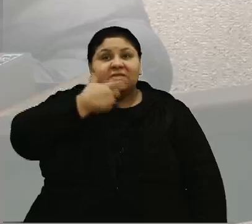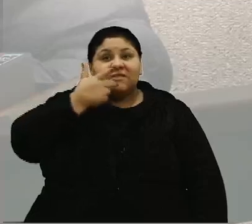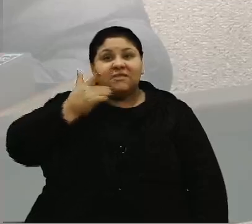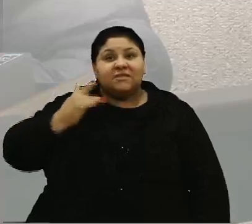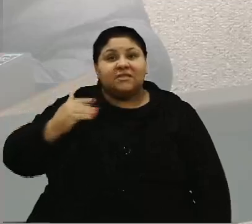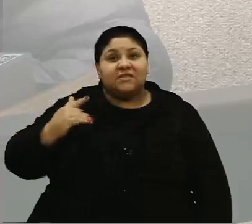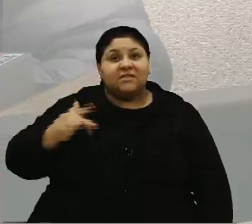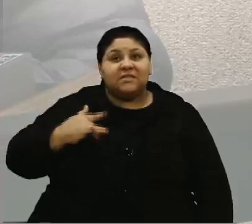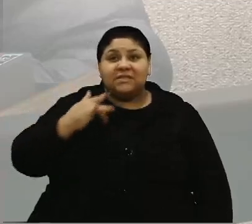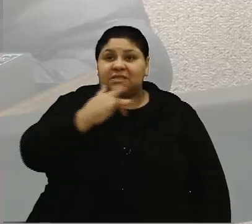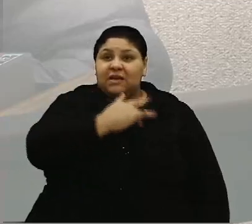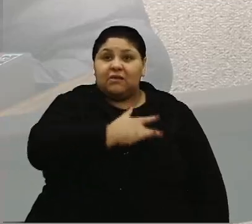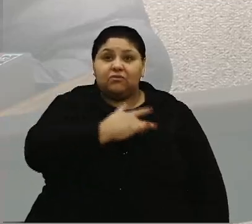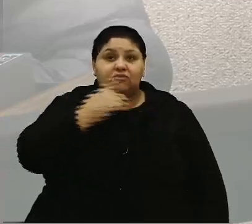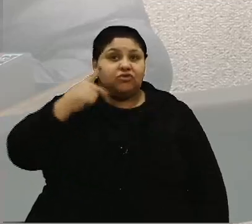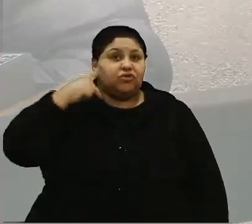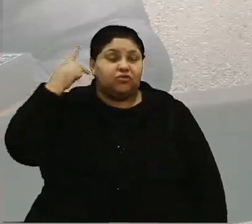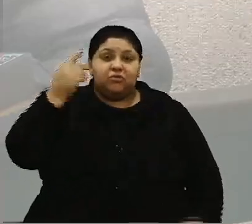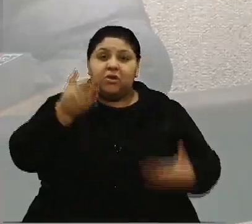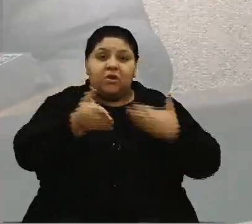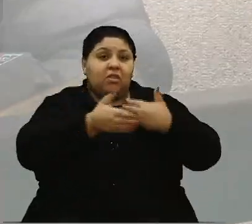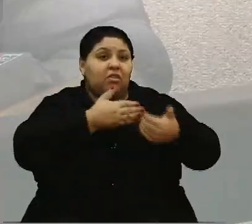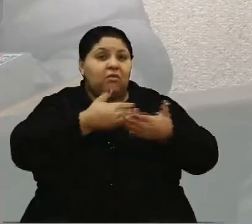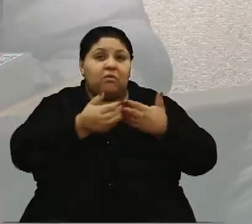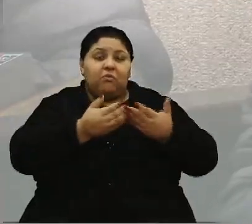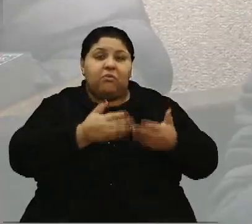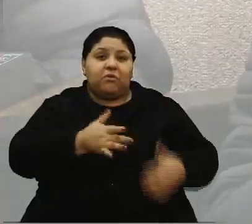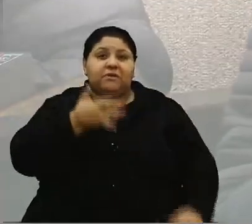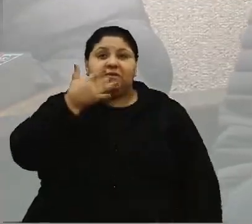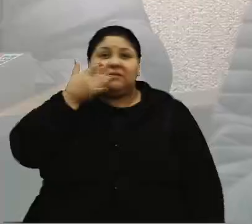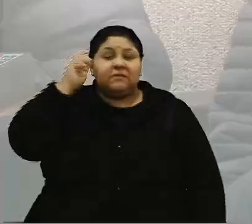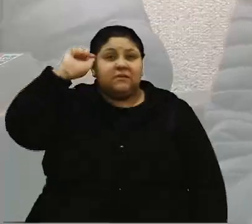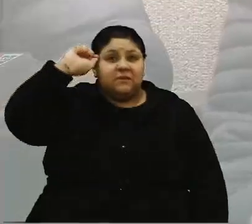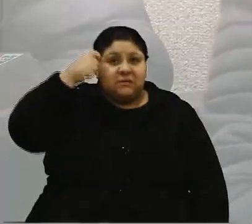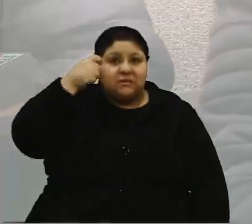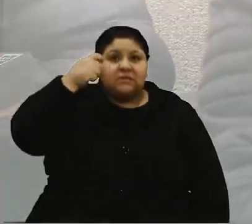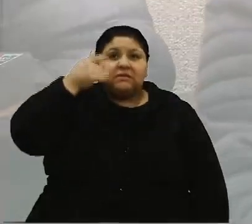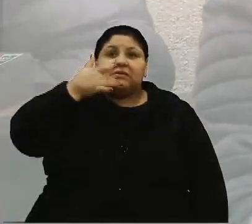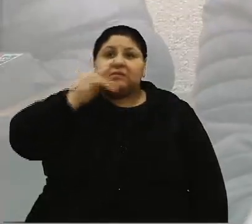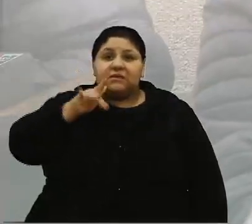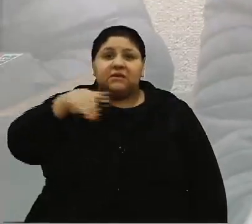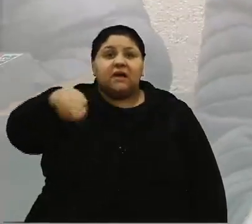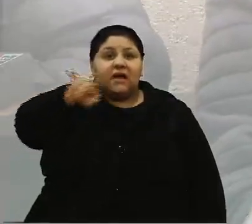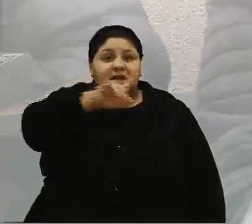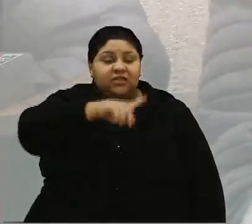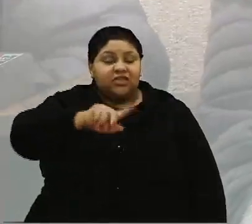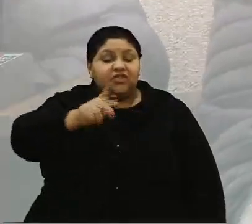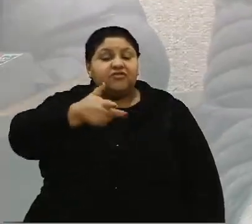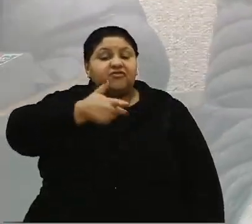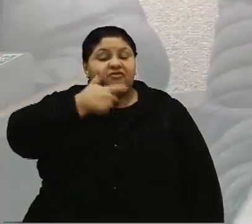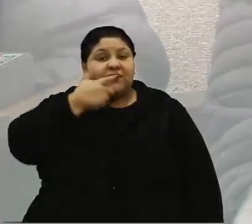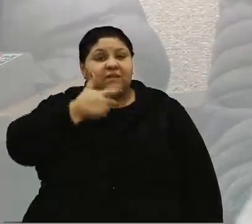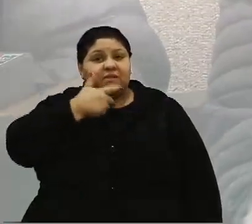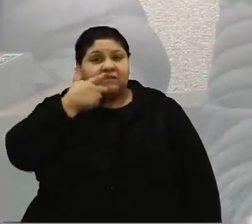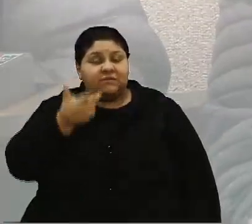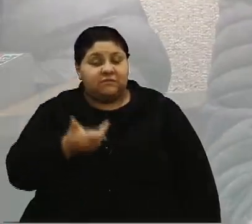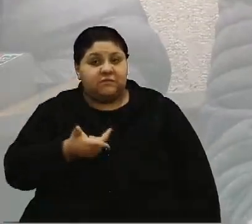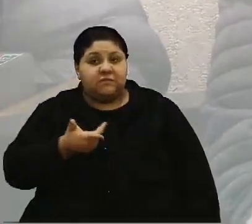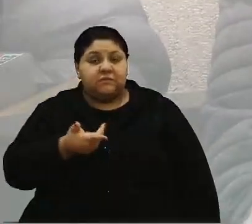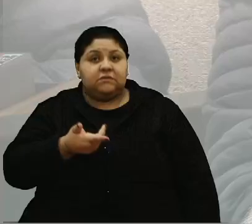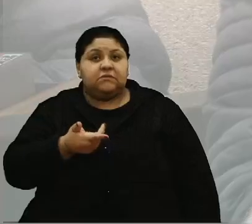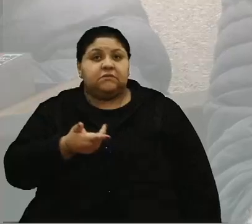pública, é ser humano, não importa se é negro, se é branco, se é pardo. A gente está falando de